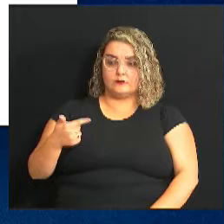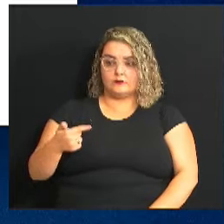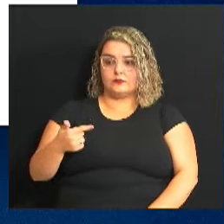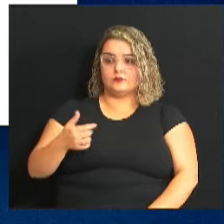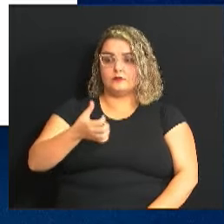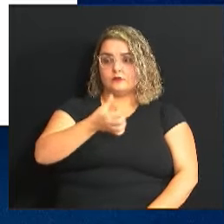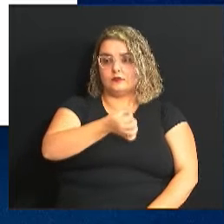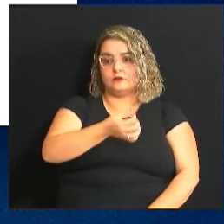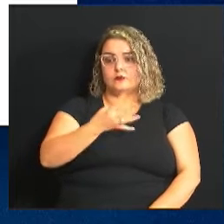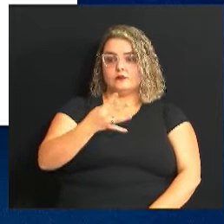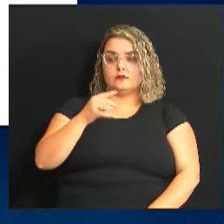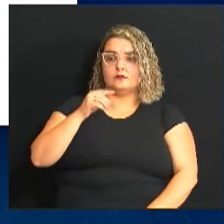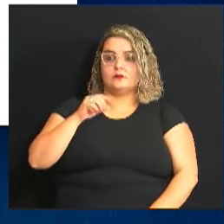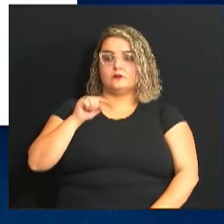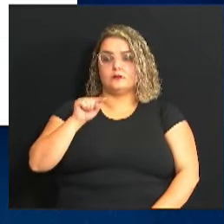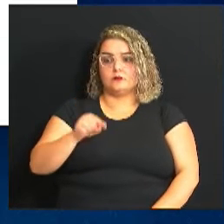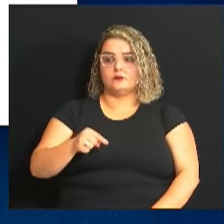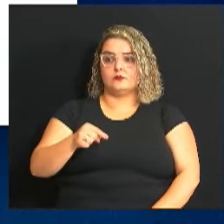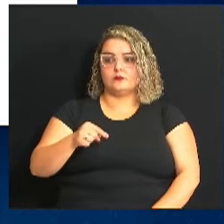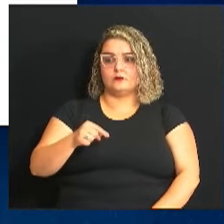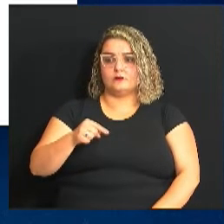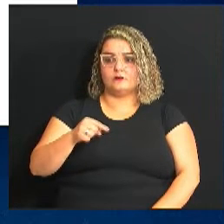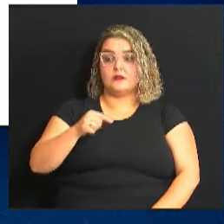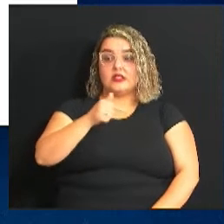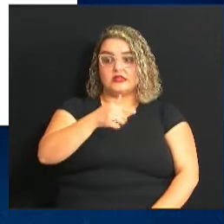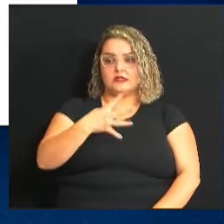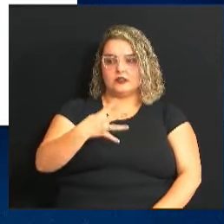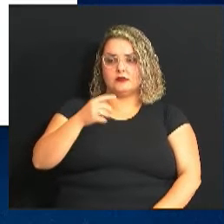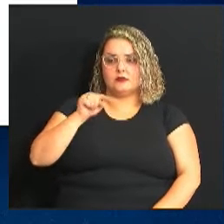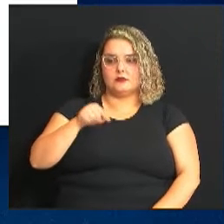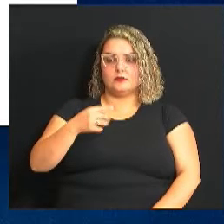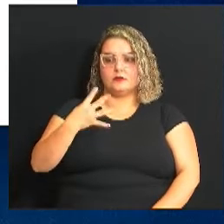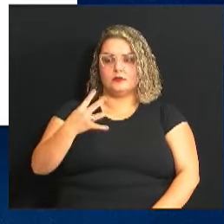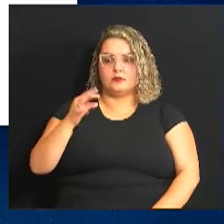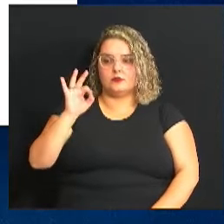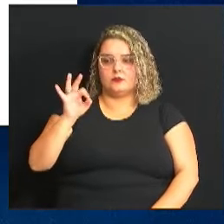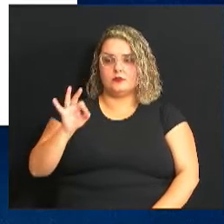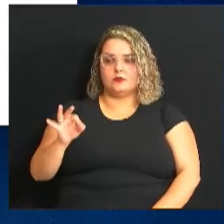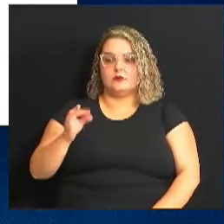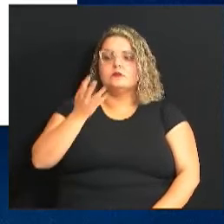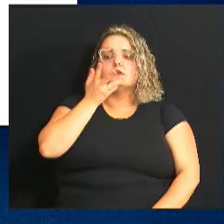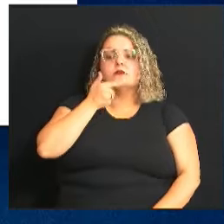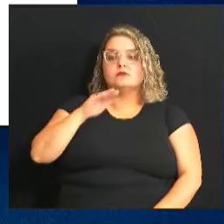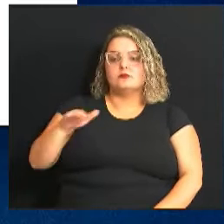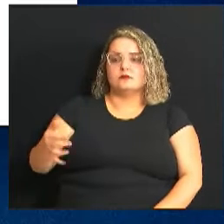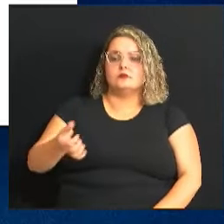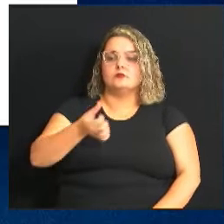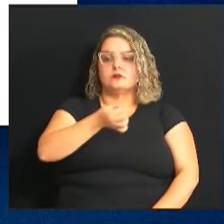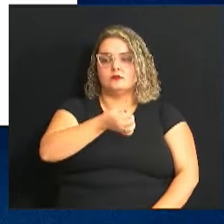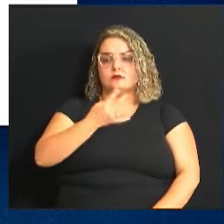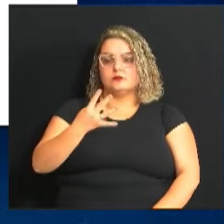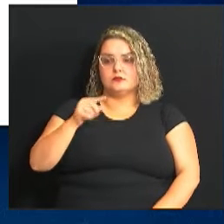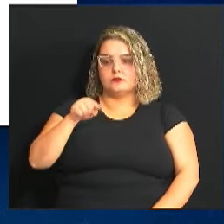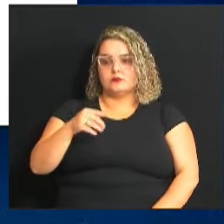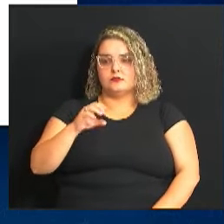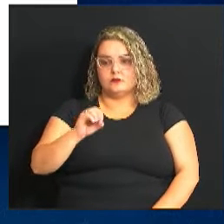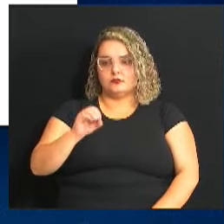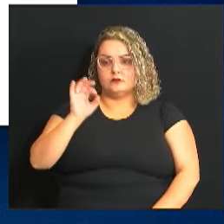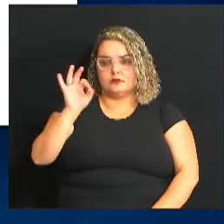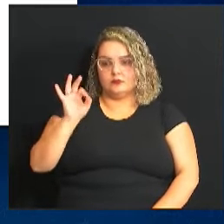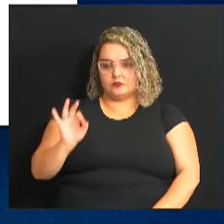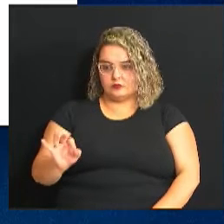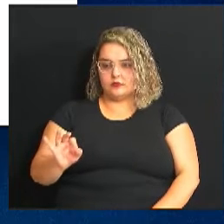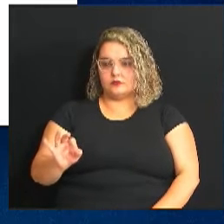74,4%, e aí a gente tem na dose infantil, a primeira dose, 64% das crianças. A segunda